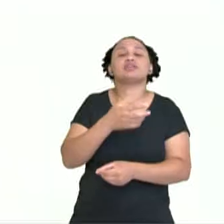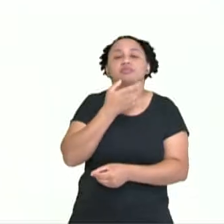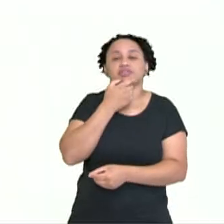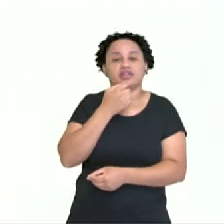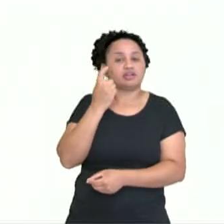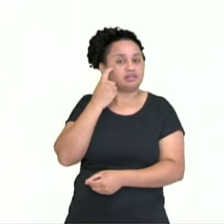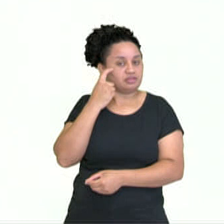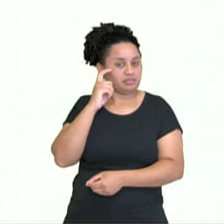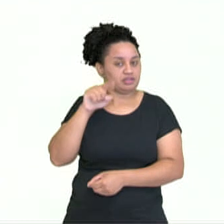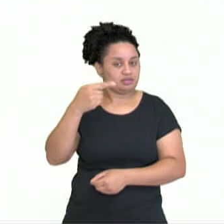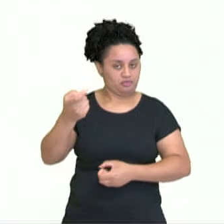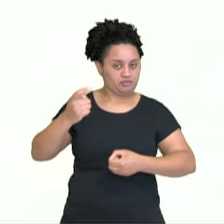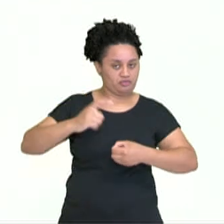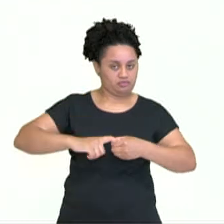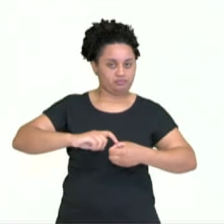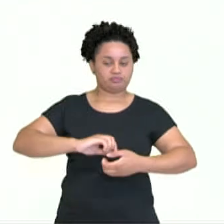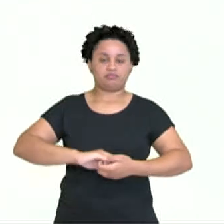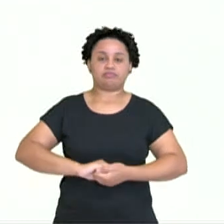aí, já volto.